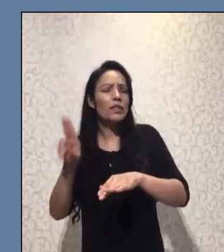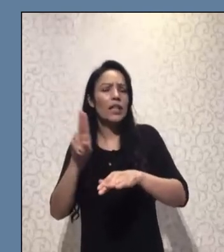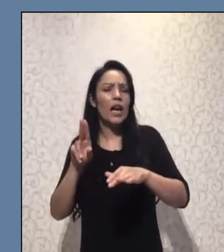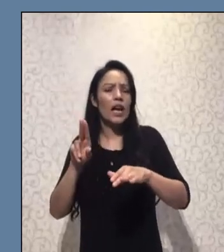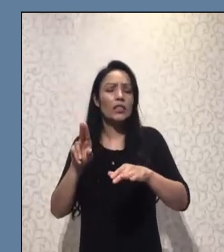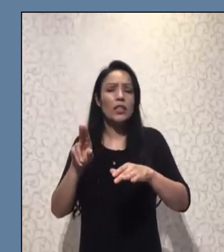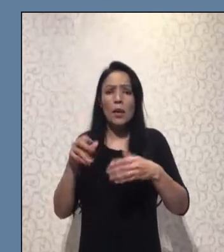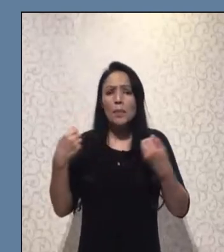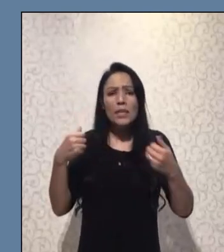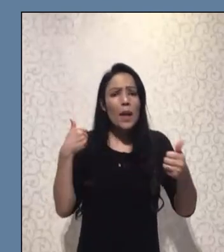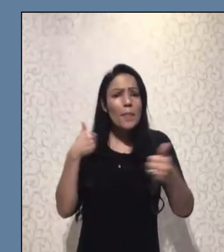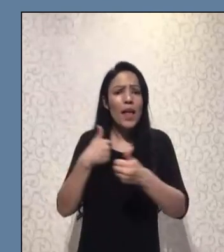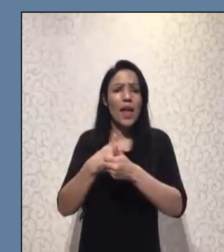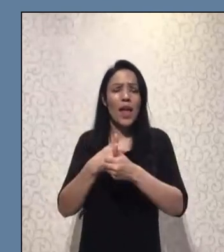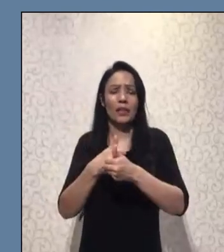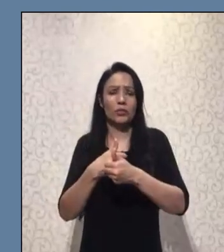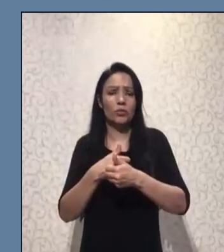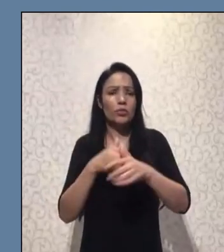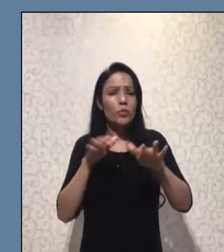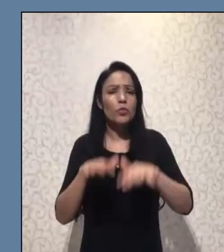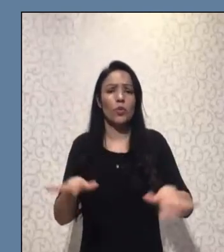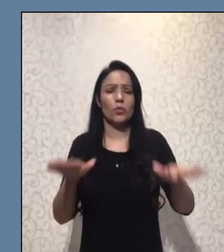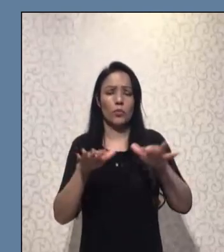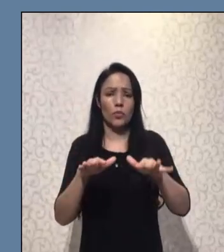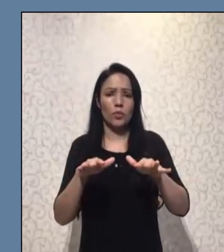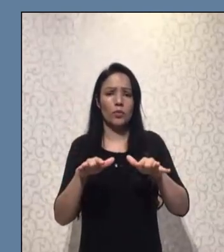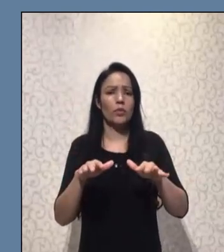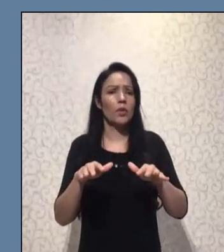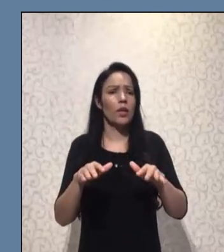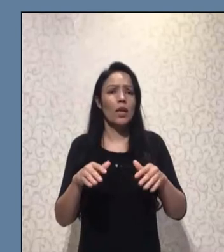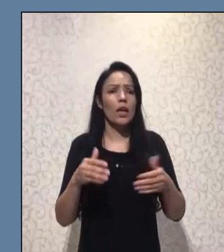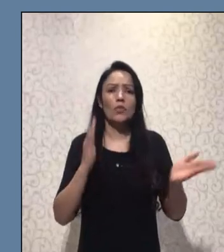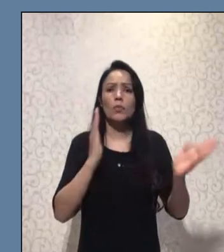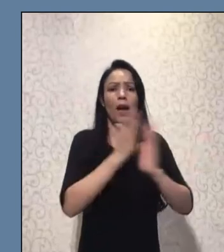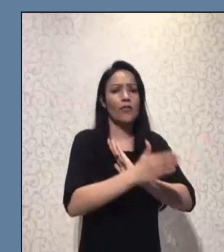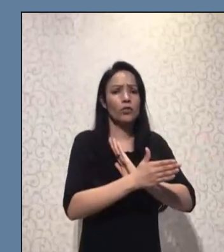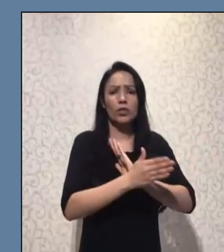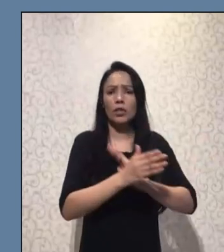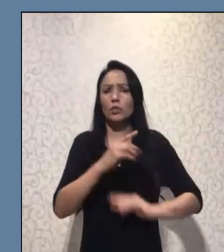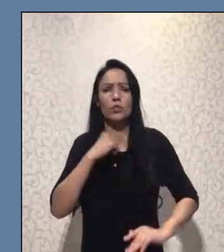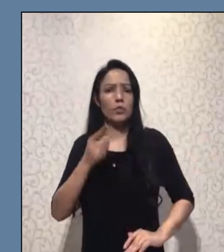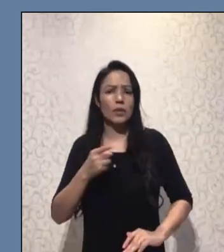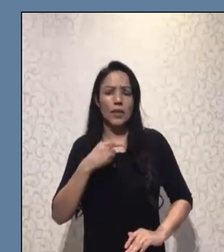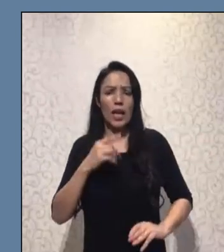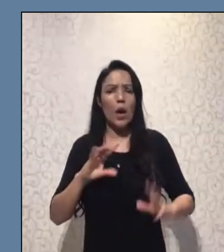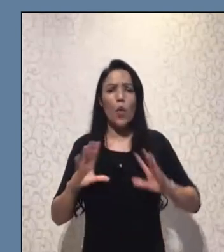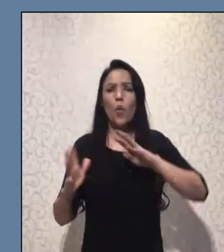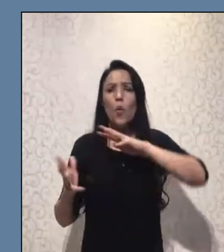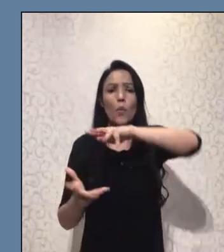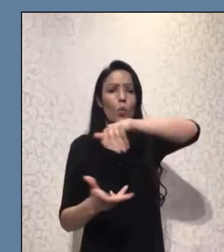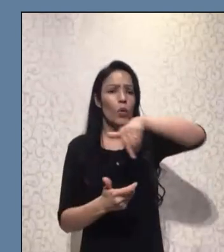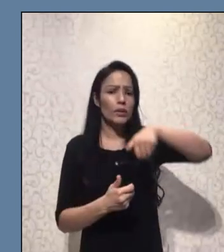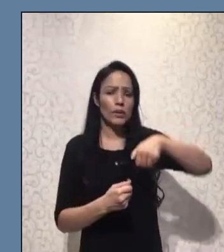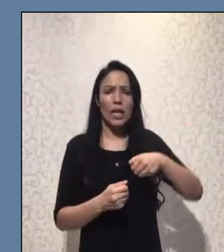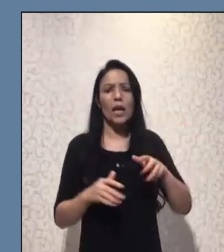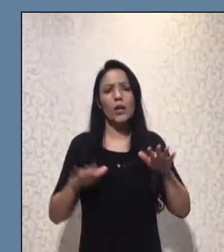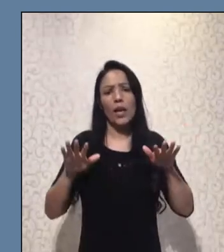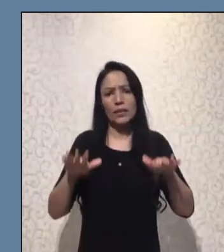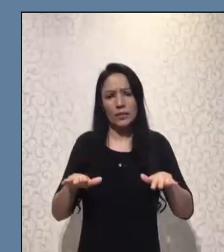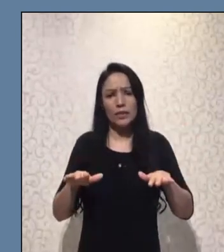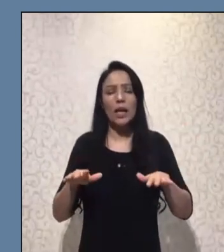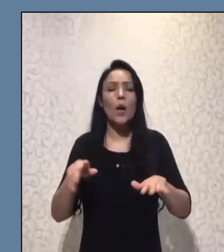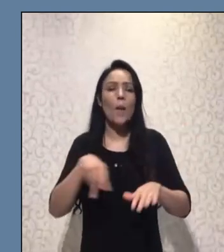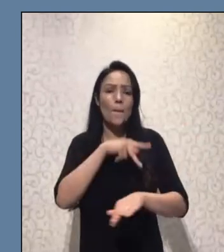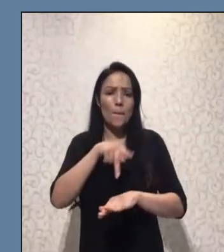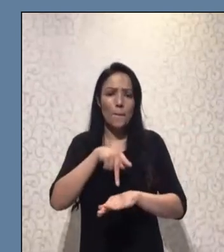saberes. Acho que essa é uma situação inescapável no Brasil contemporâneo, no mundo como um todo, mas o nosso país tem enfrentado, acho que,